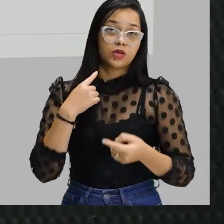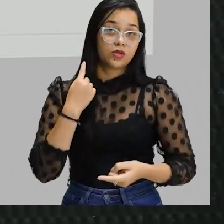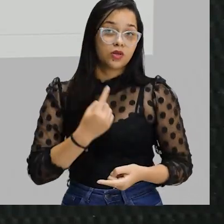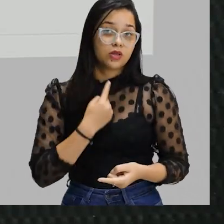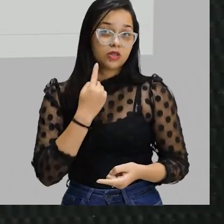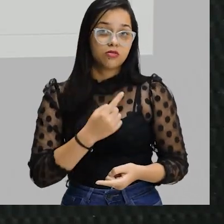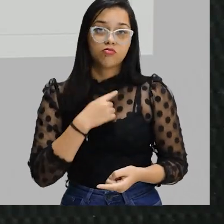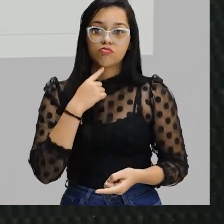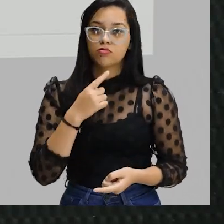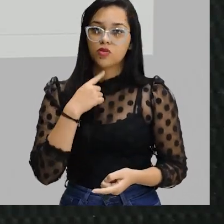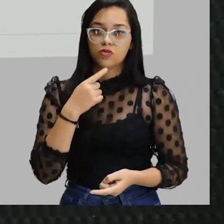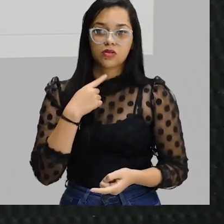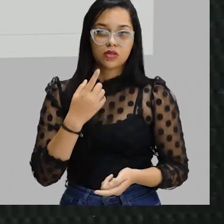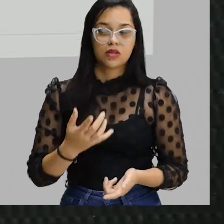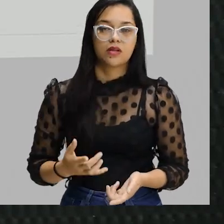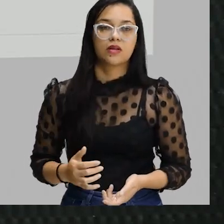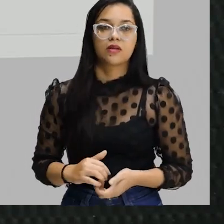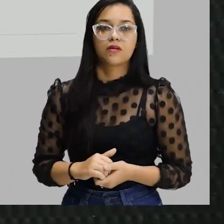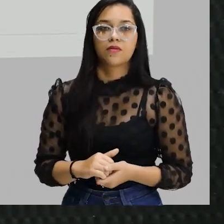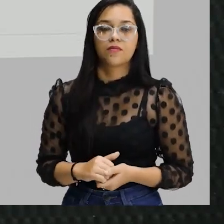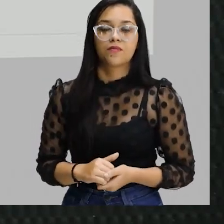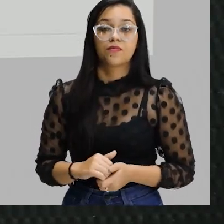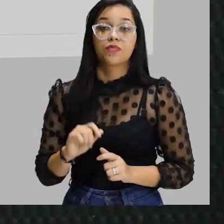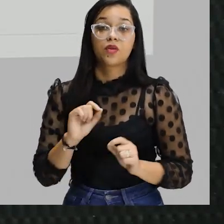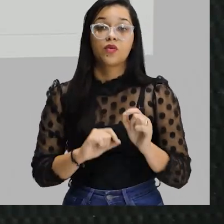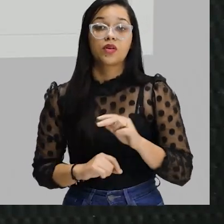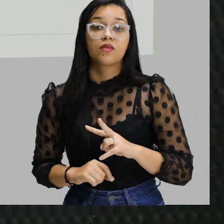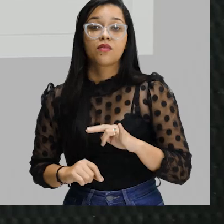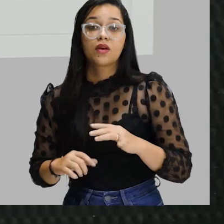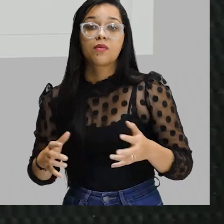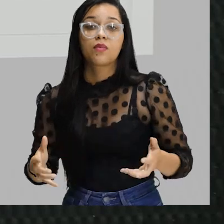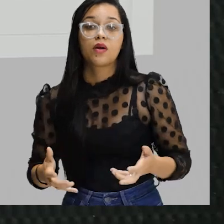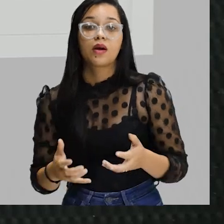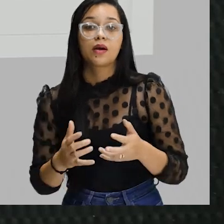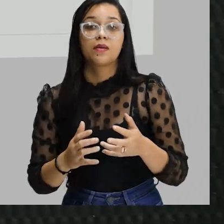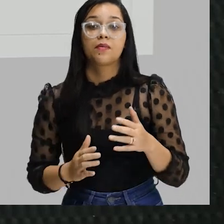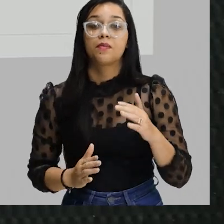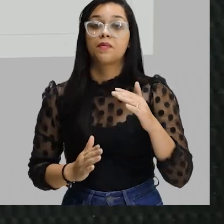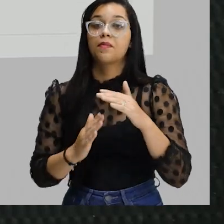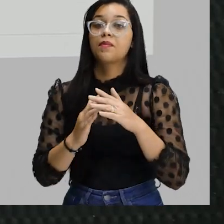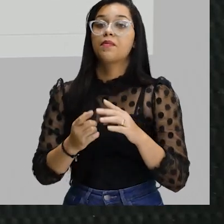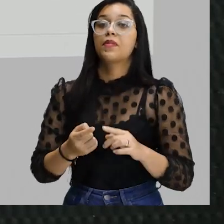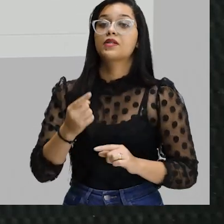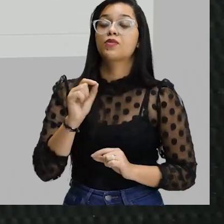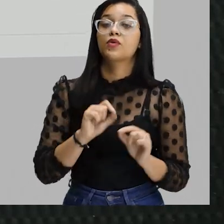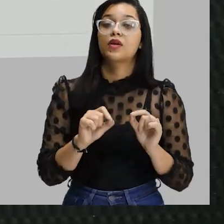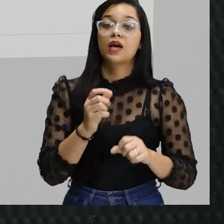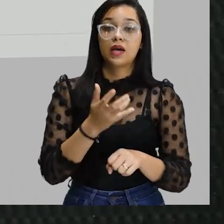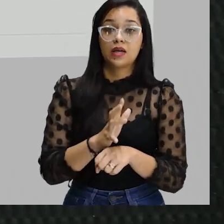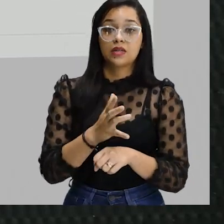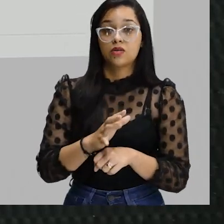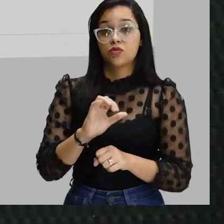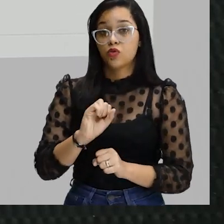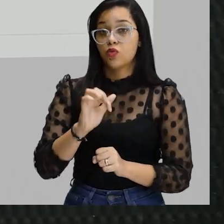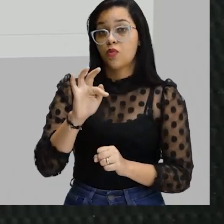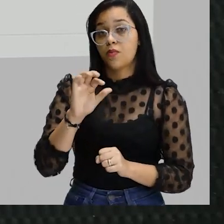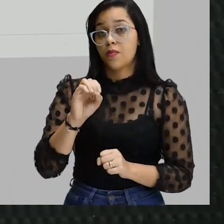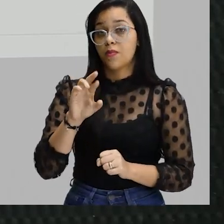não vai conseguir sair do solo. E o que é que vai empurrar ele para cima? Vai ser a ação de uma força.